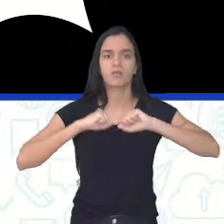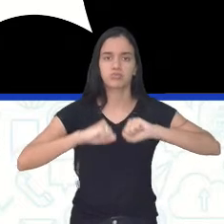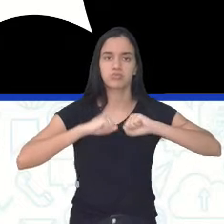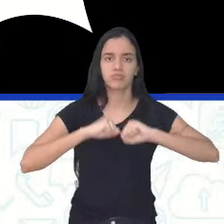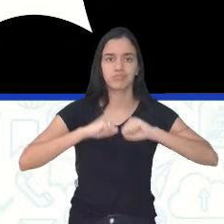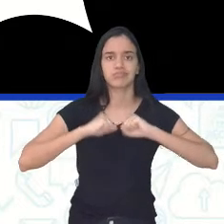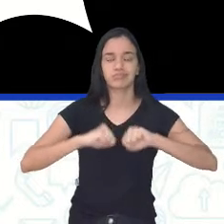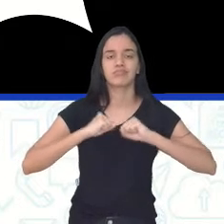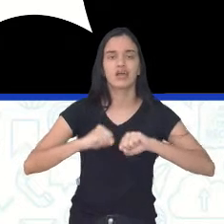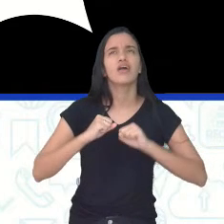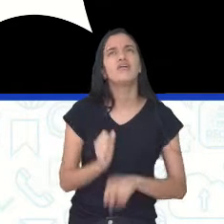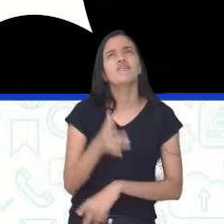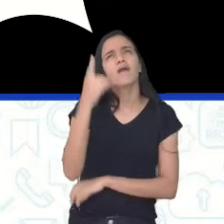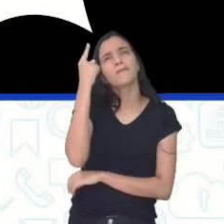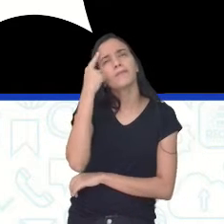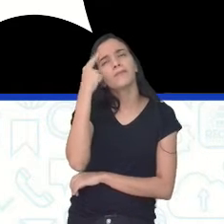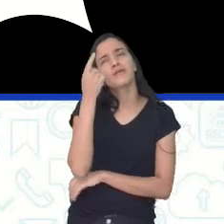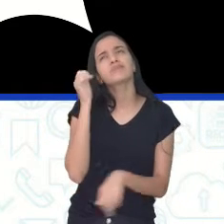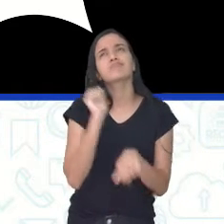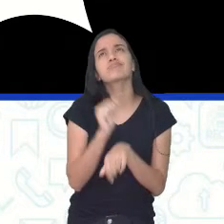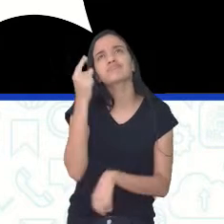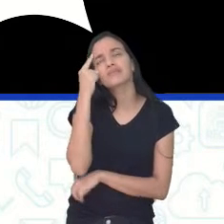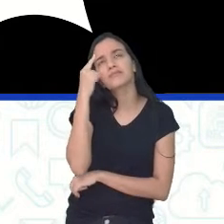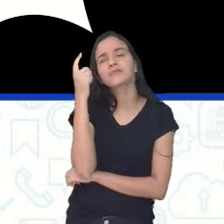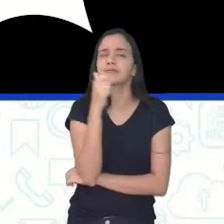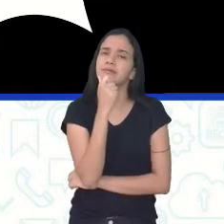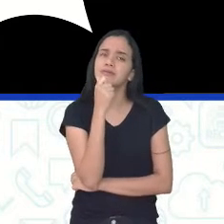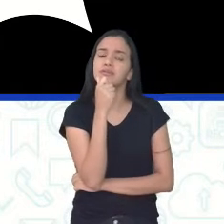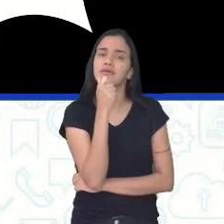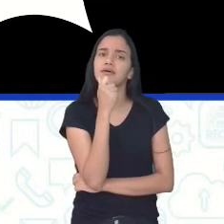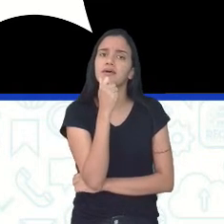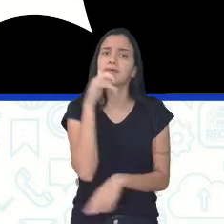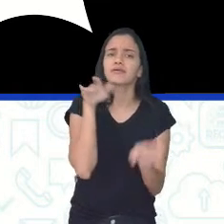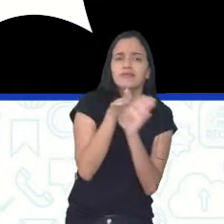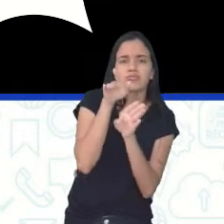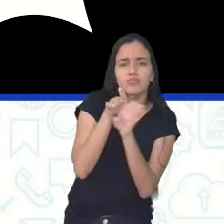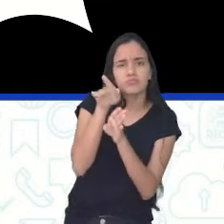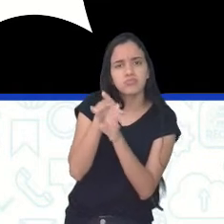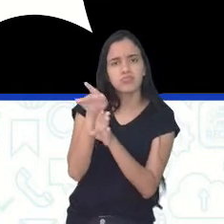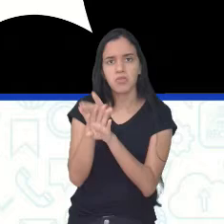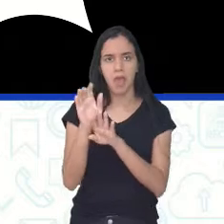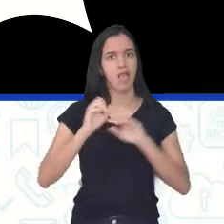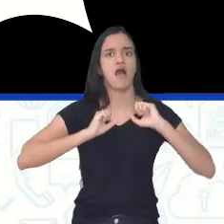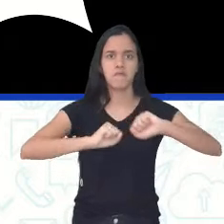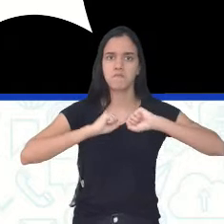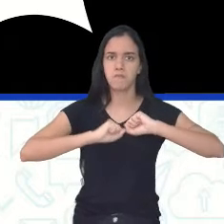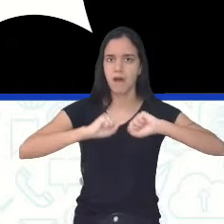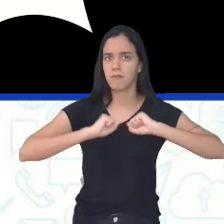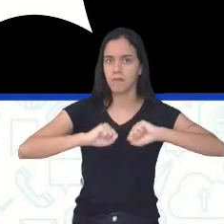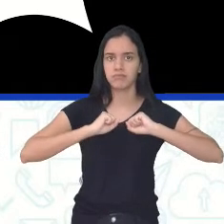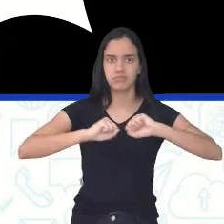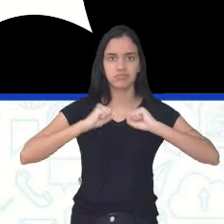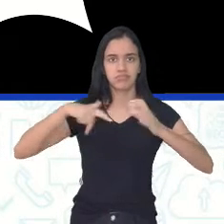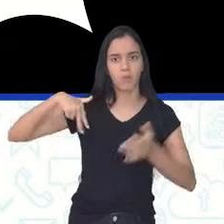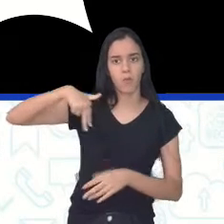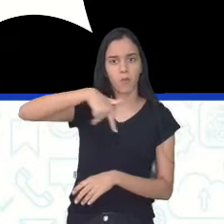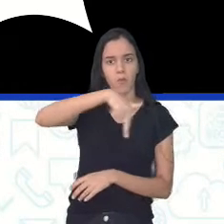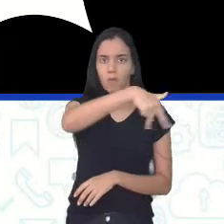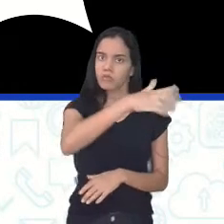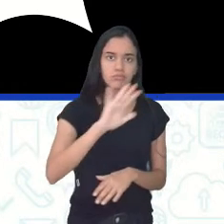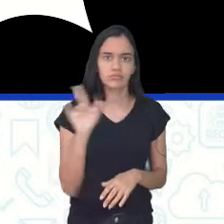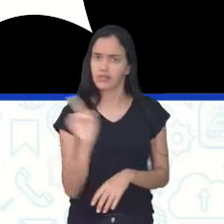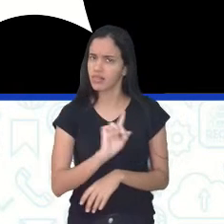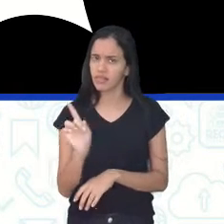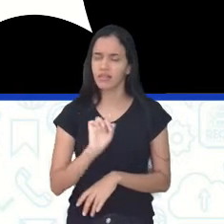a gente vai ter que parar para pensar que para correr, a gente precisa de orientações. Não é sair correndo por aí. Então, a gente vai saber que a gente